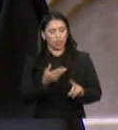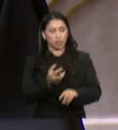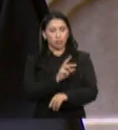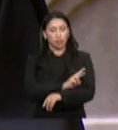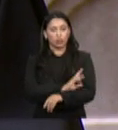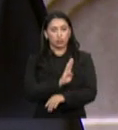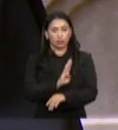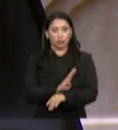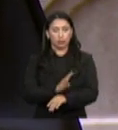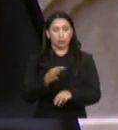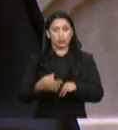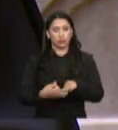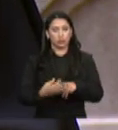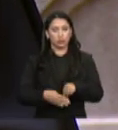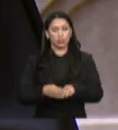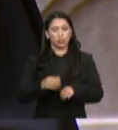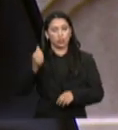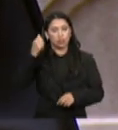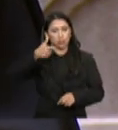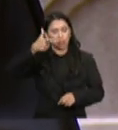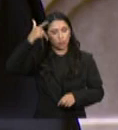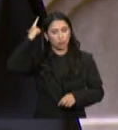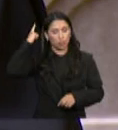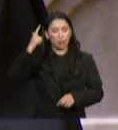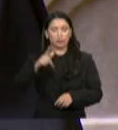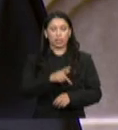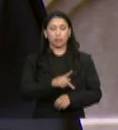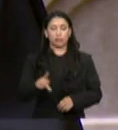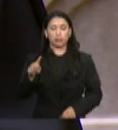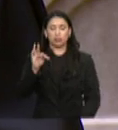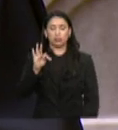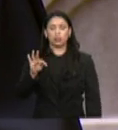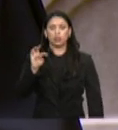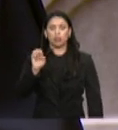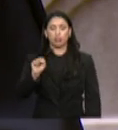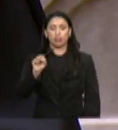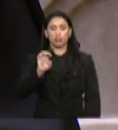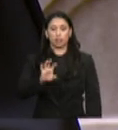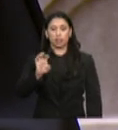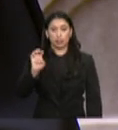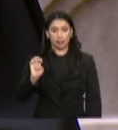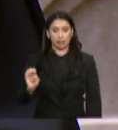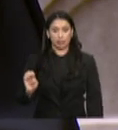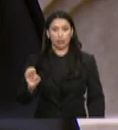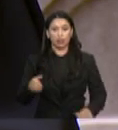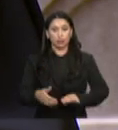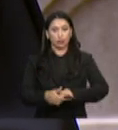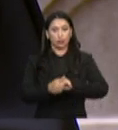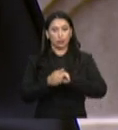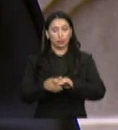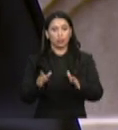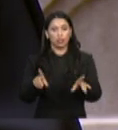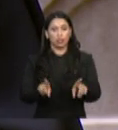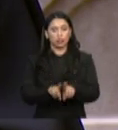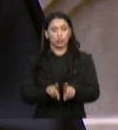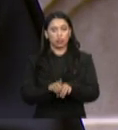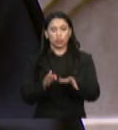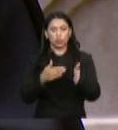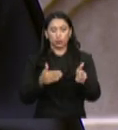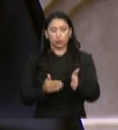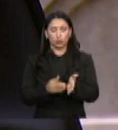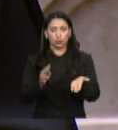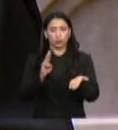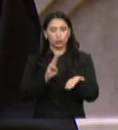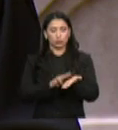Ministro Alexandre de Moraes presidente do Tribunal Superior Eleitoral cumprimentando vossa você também cumprimento todos os membros